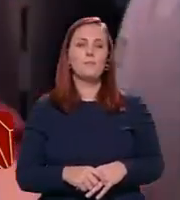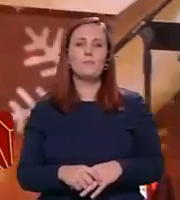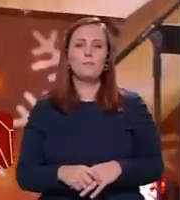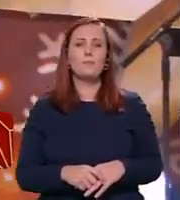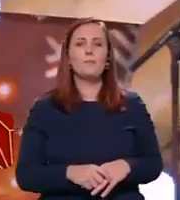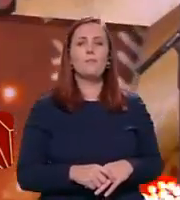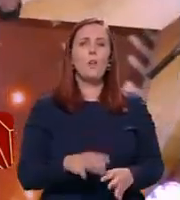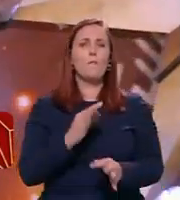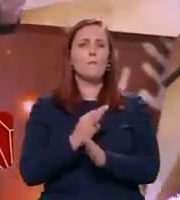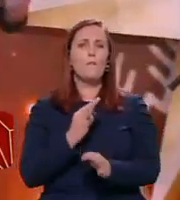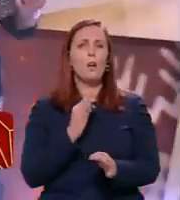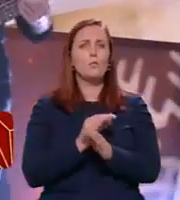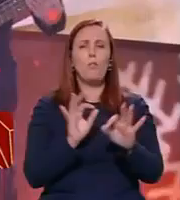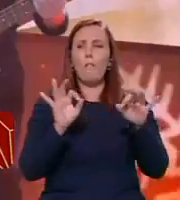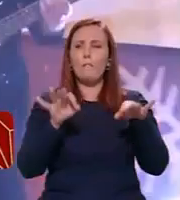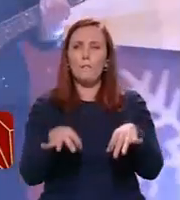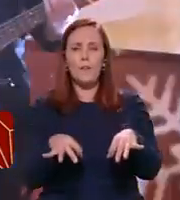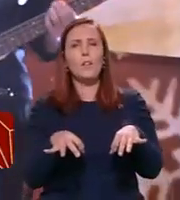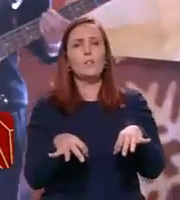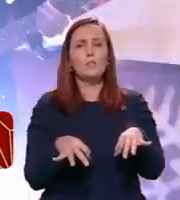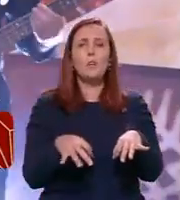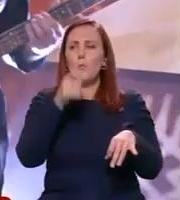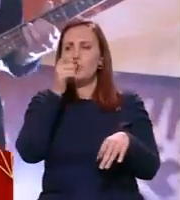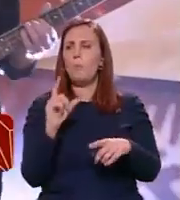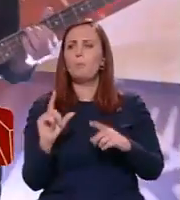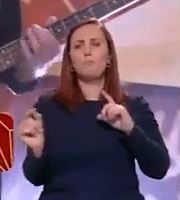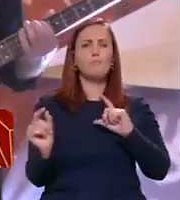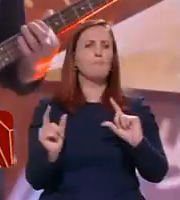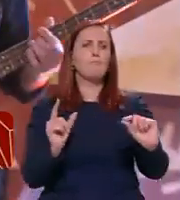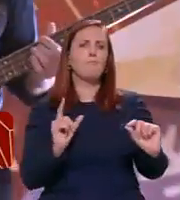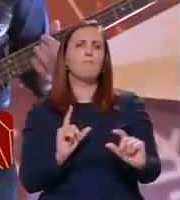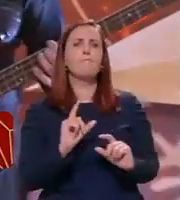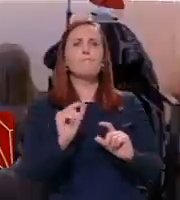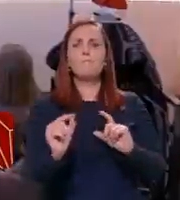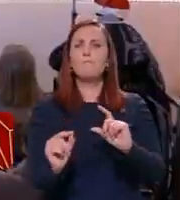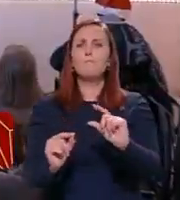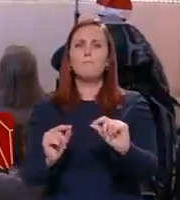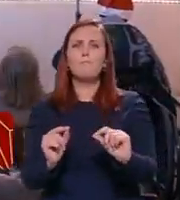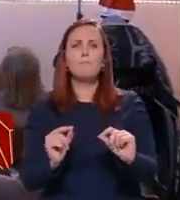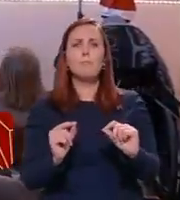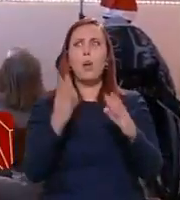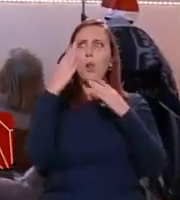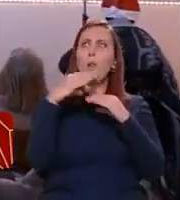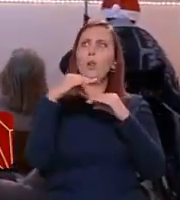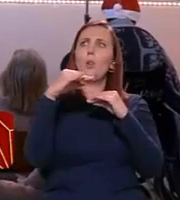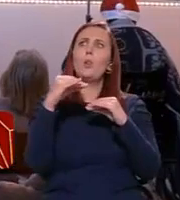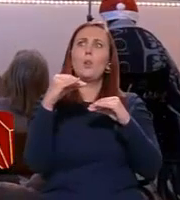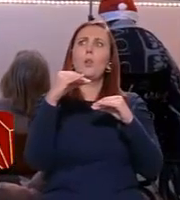Quando terminar a festa, cada um vai para o seu lado. Vou segui-lo a de mão,